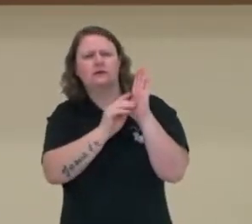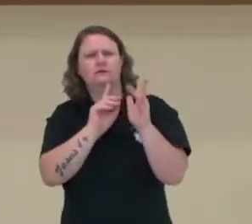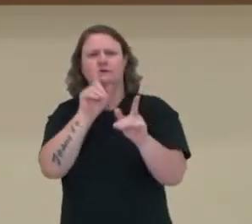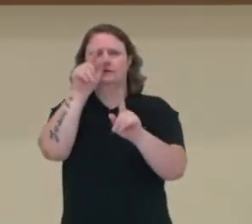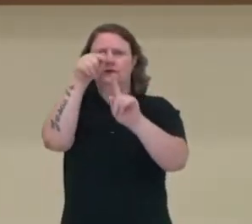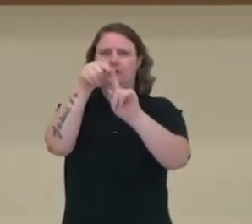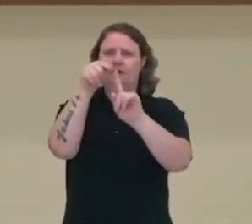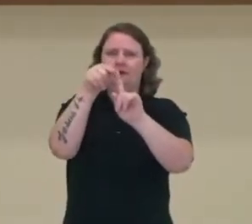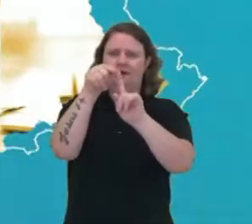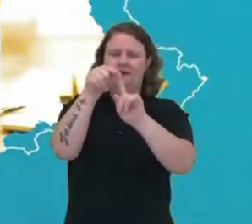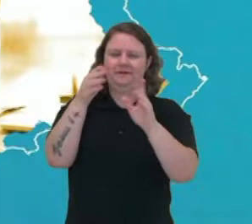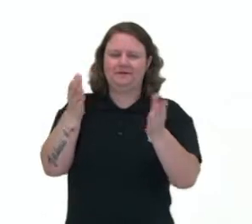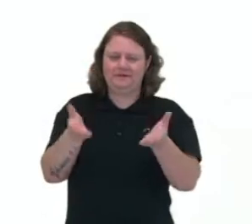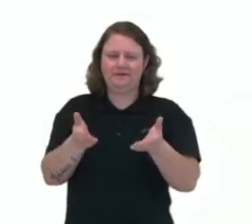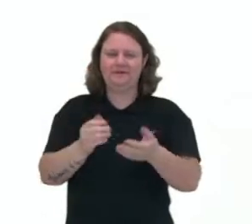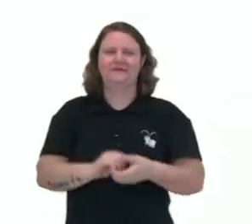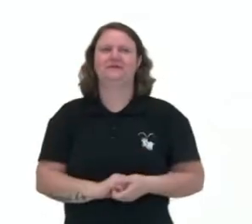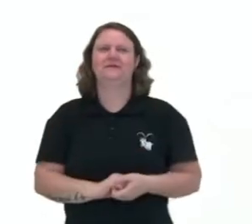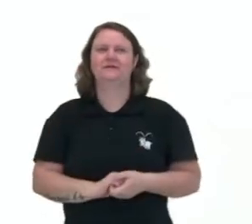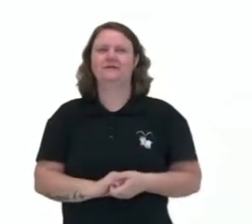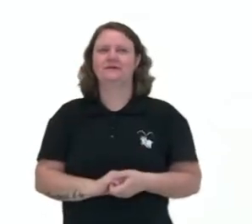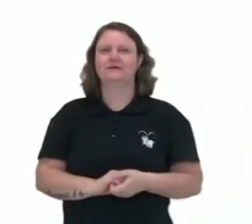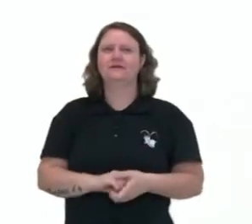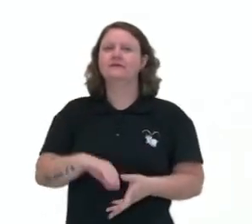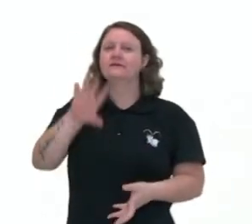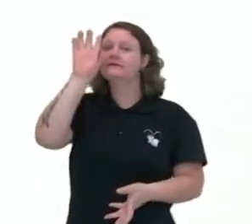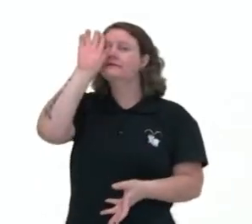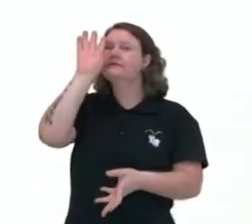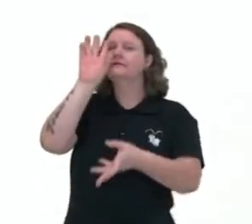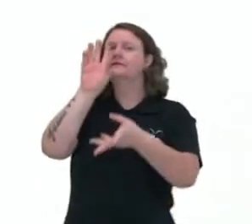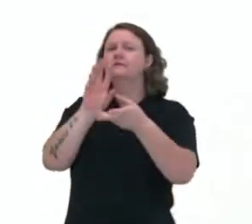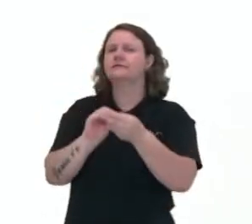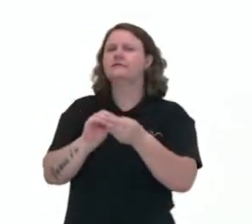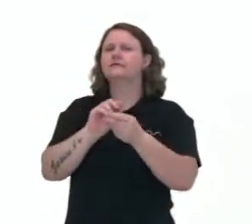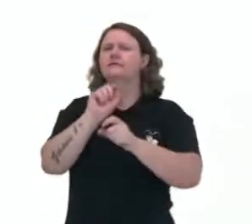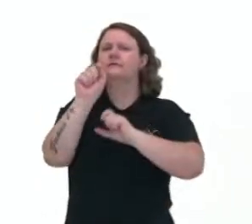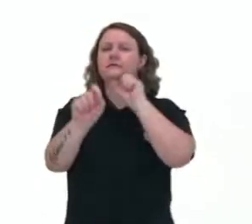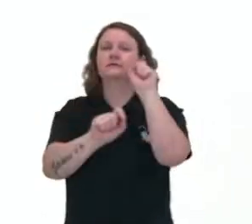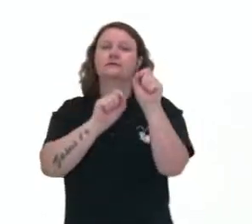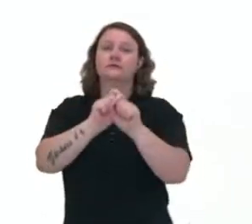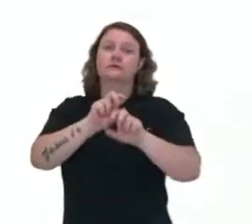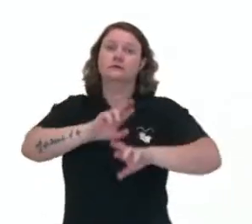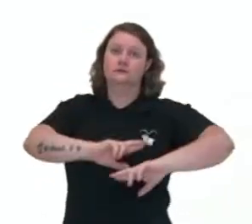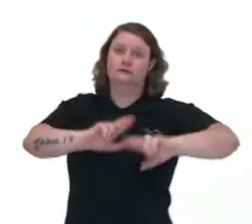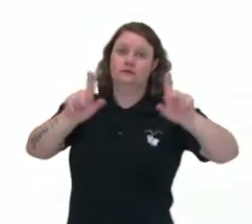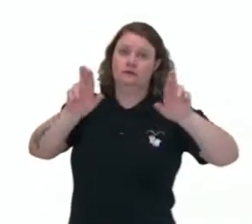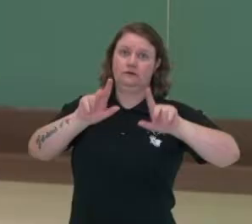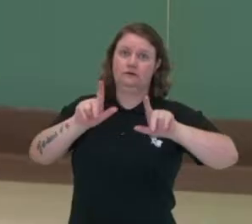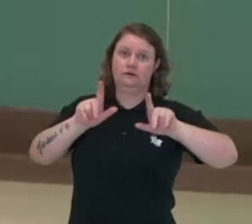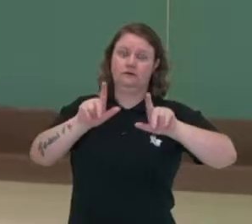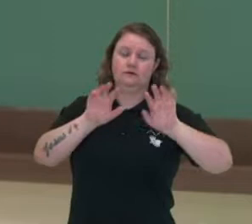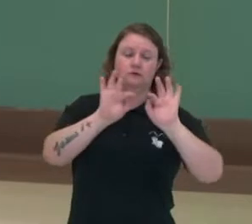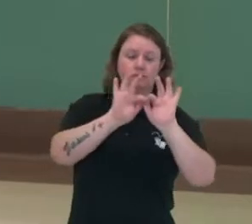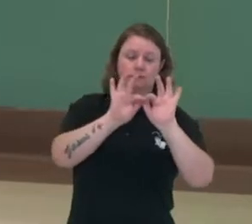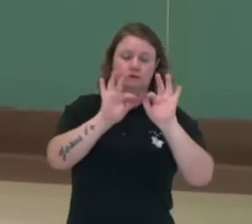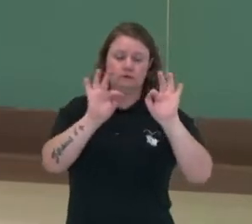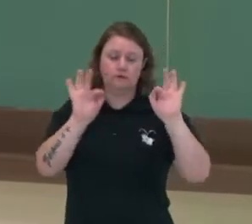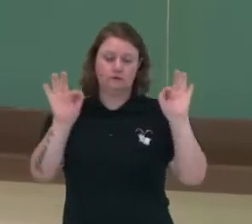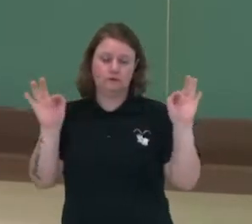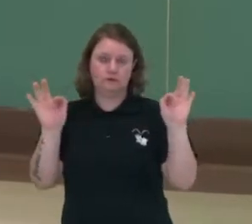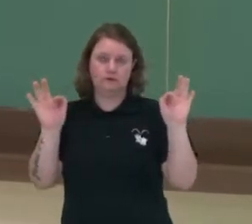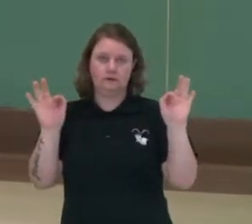objetivos? Acompanhe comigo. Nós vamos compreender aqui a diferença entre período simples